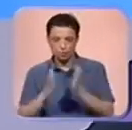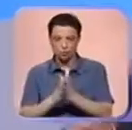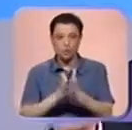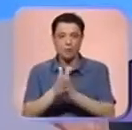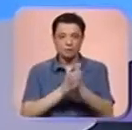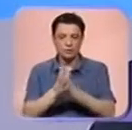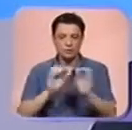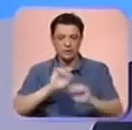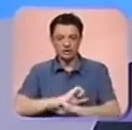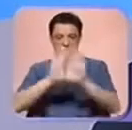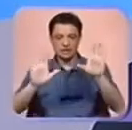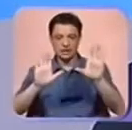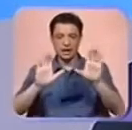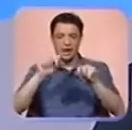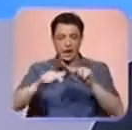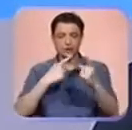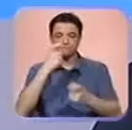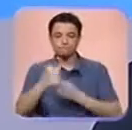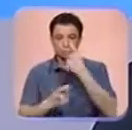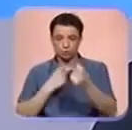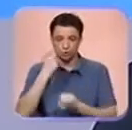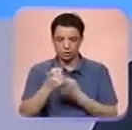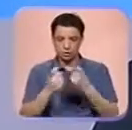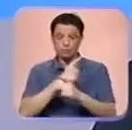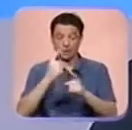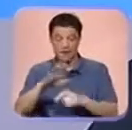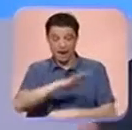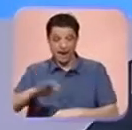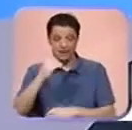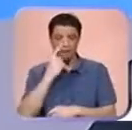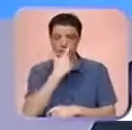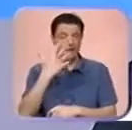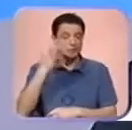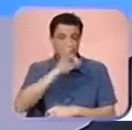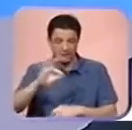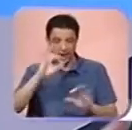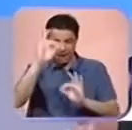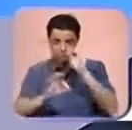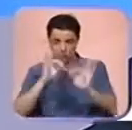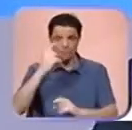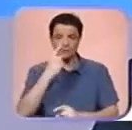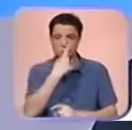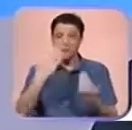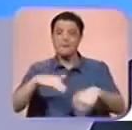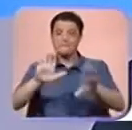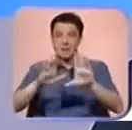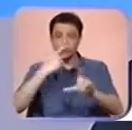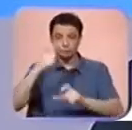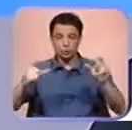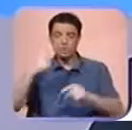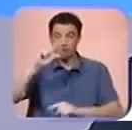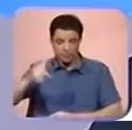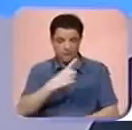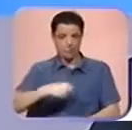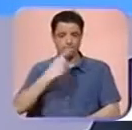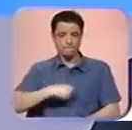de esclarecer um bocadinho mais estas questões, porque realmente em oftalmologia nós tratamos da visão, mas as pessoas também têm alguma iniciativa própria,